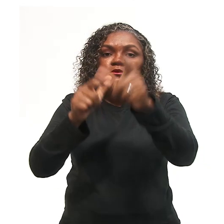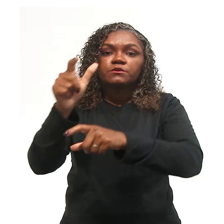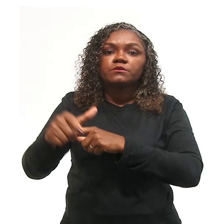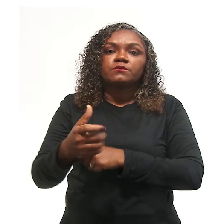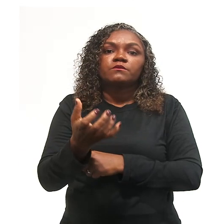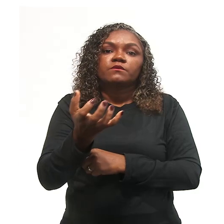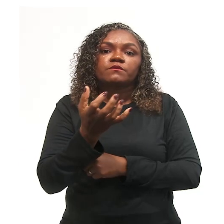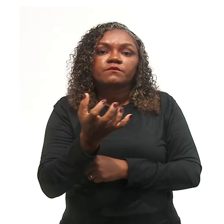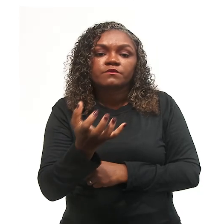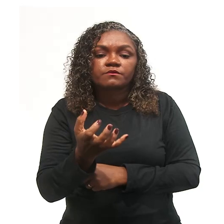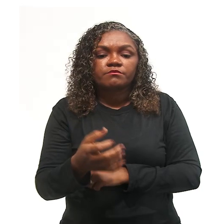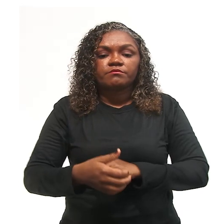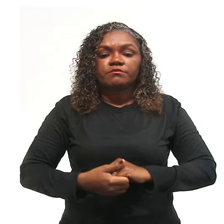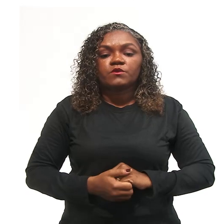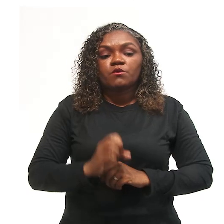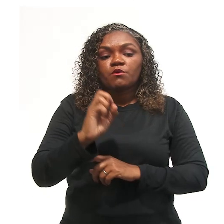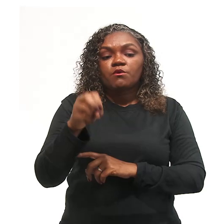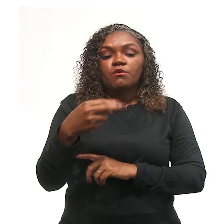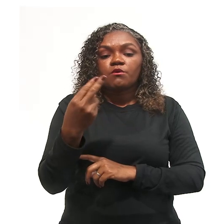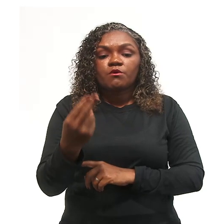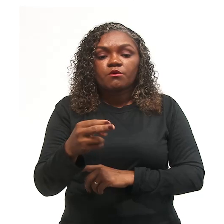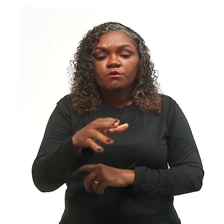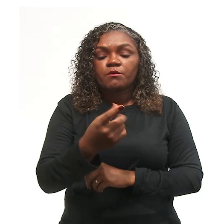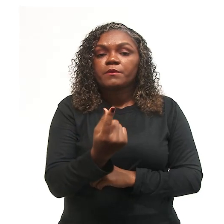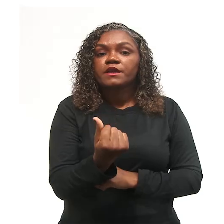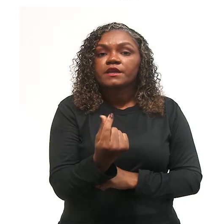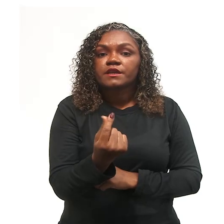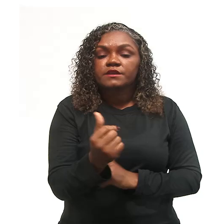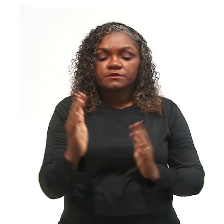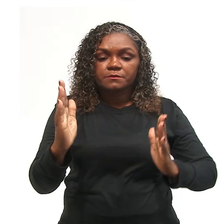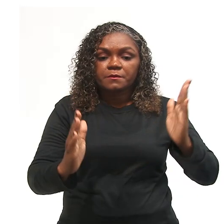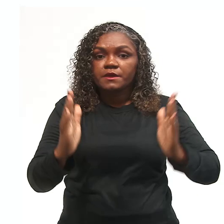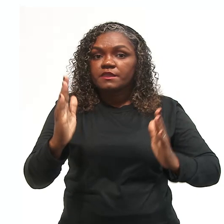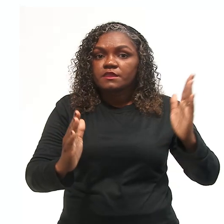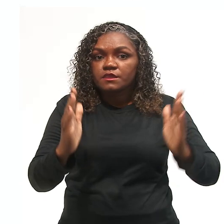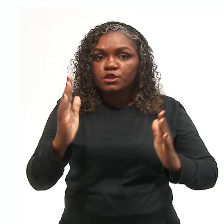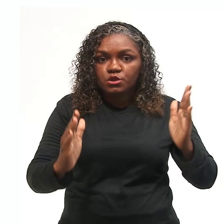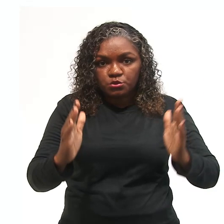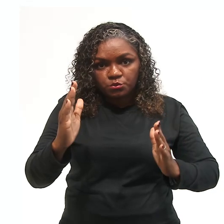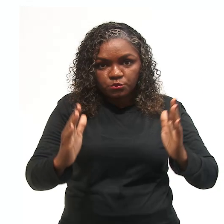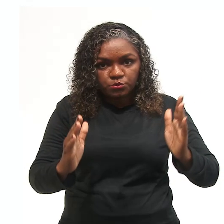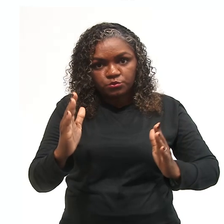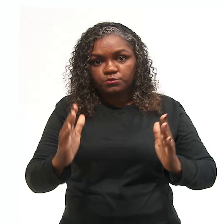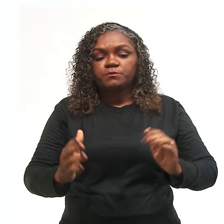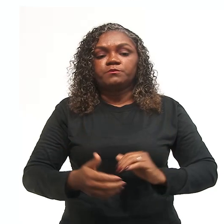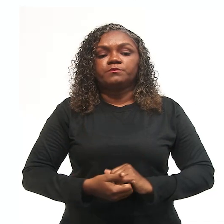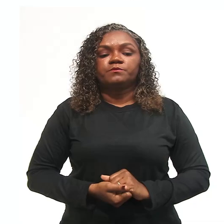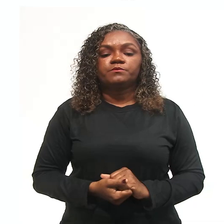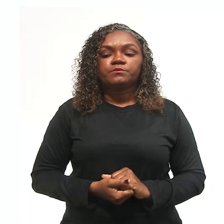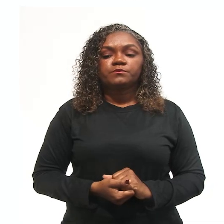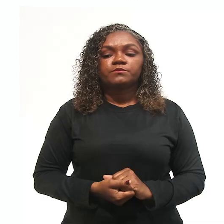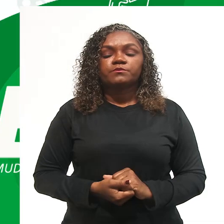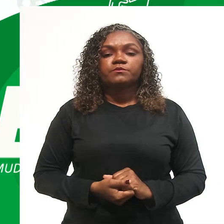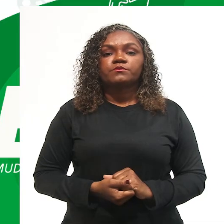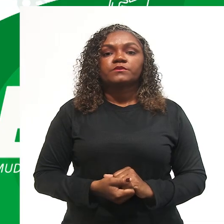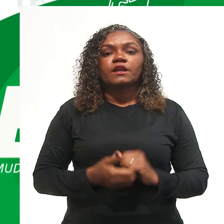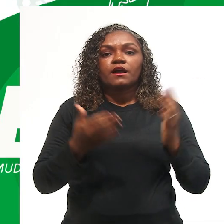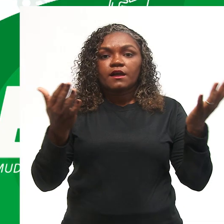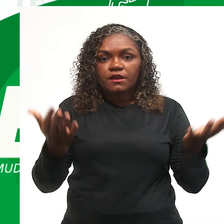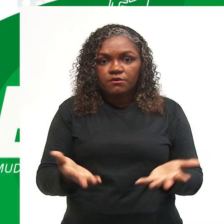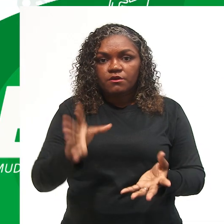consumidores deseja e está disposta a adquirir por determinado preço, em determinado